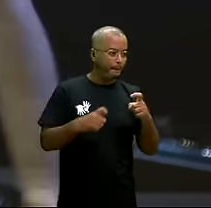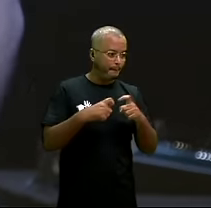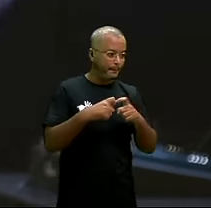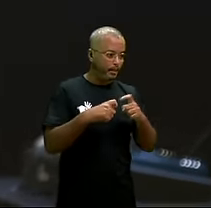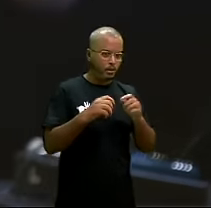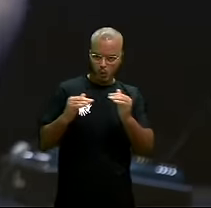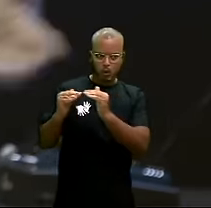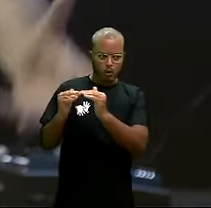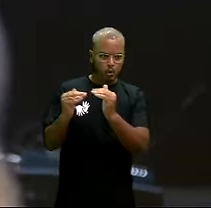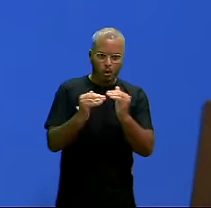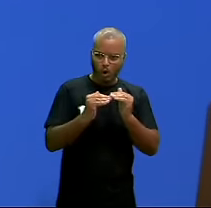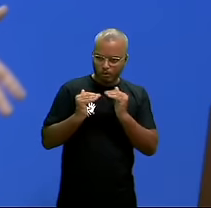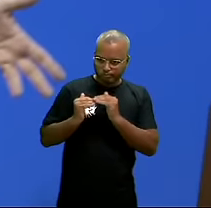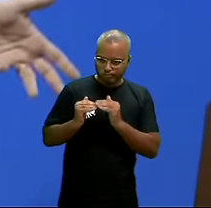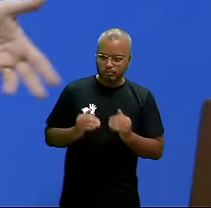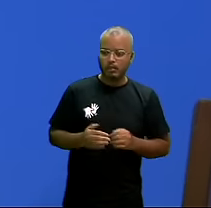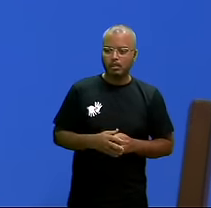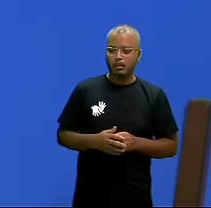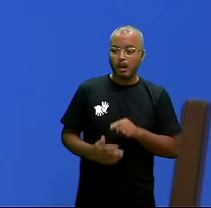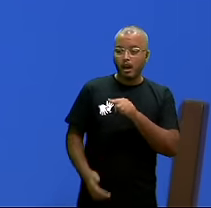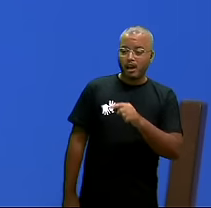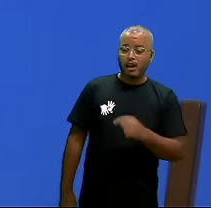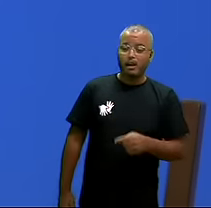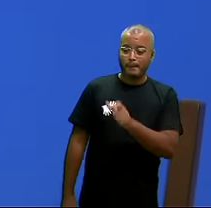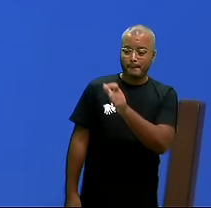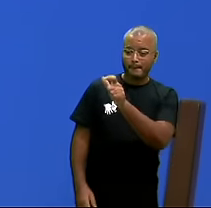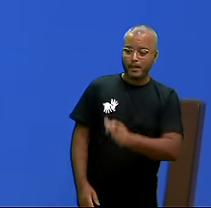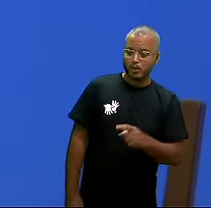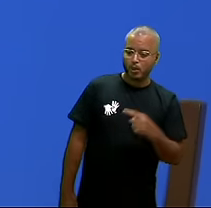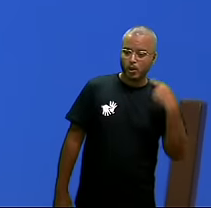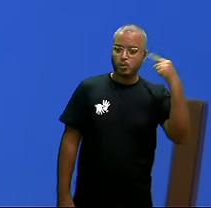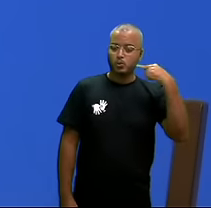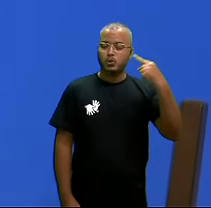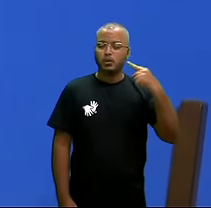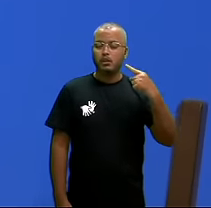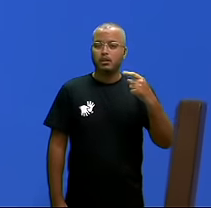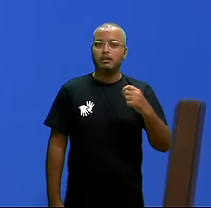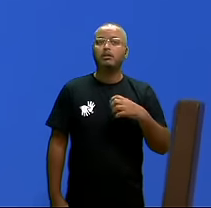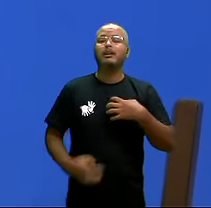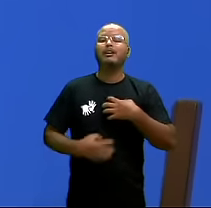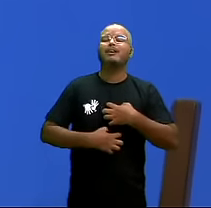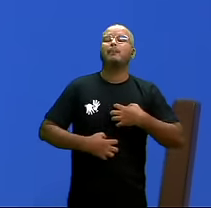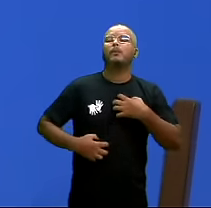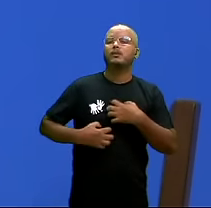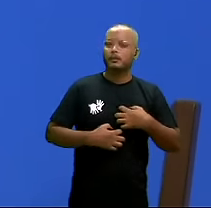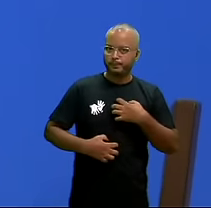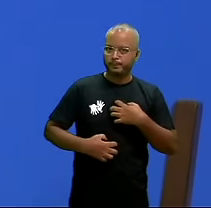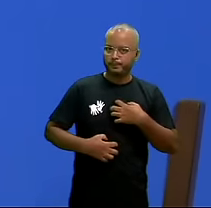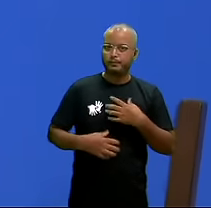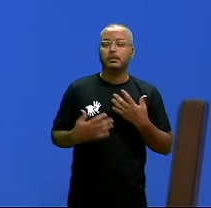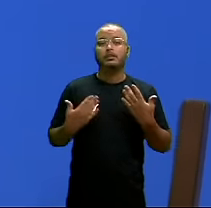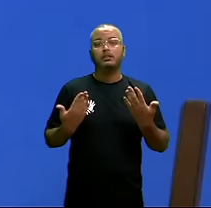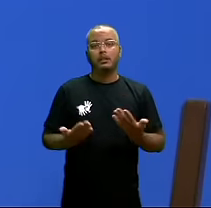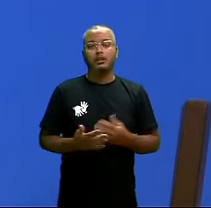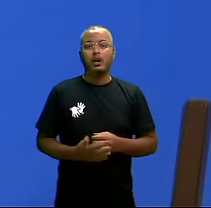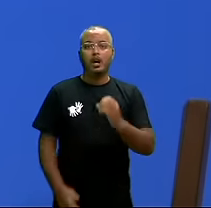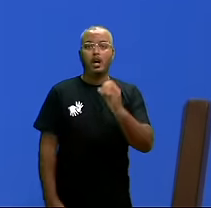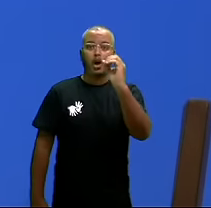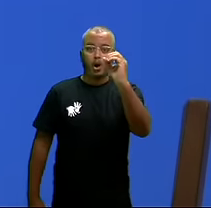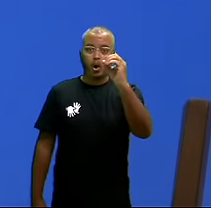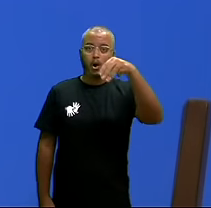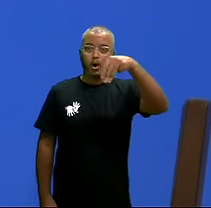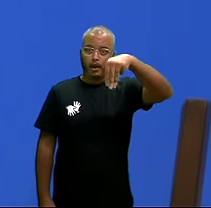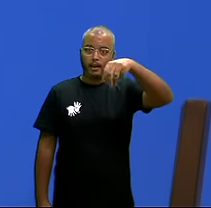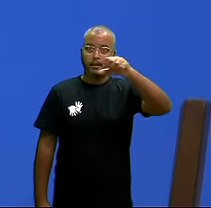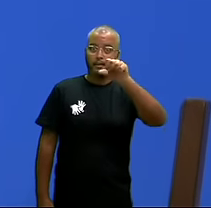Você vai ver a pessoa lá, tá surtando, por quê? Pode ver, emocional. E segundo a OMS, a depressão vai